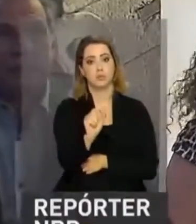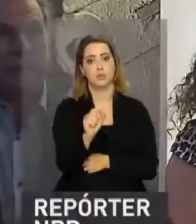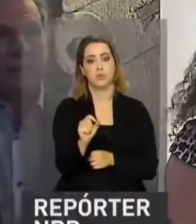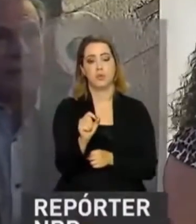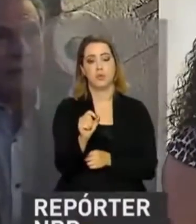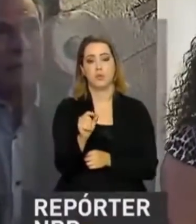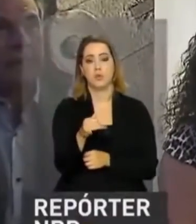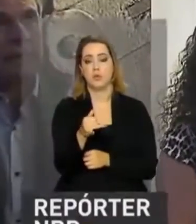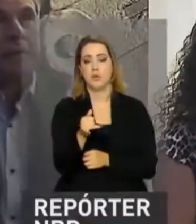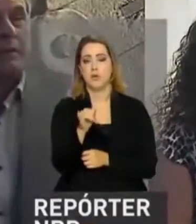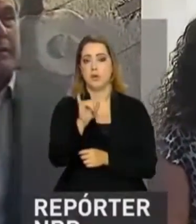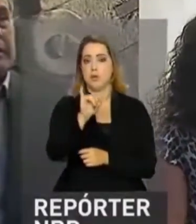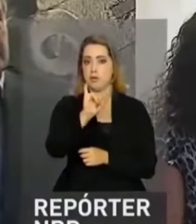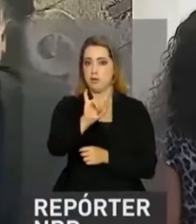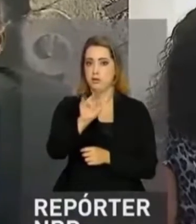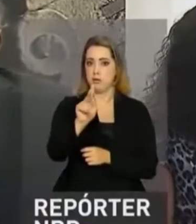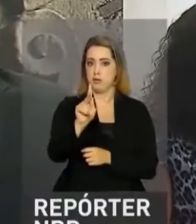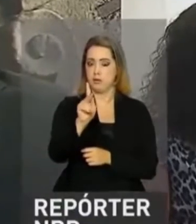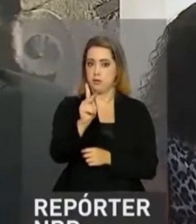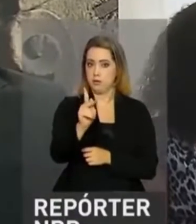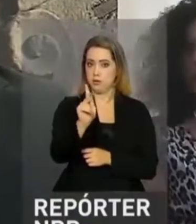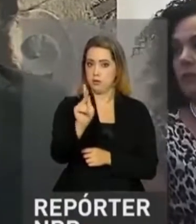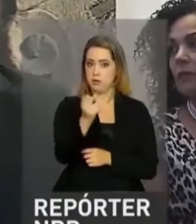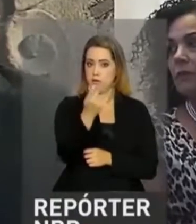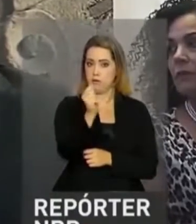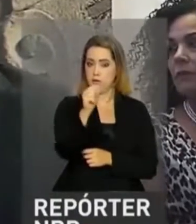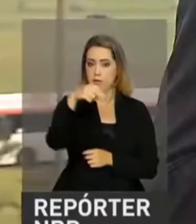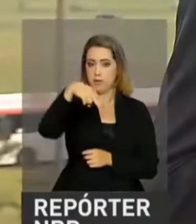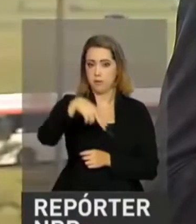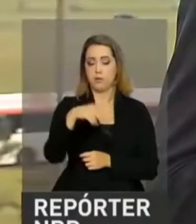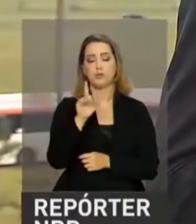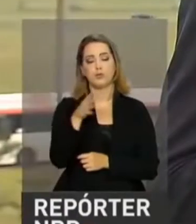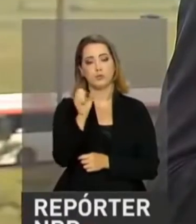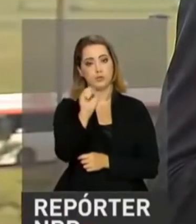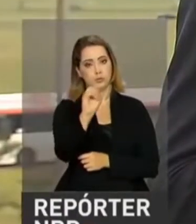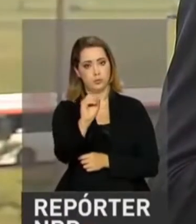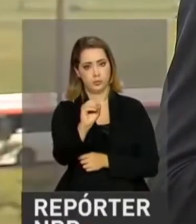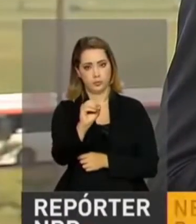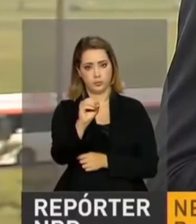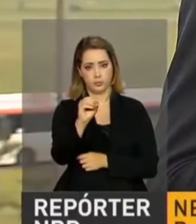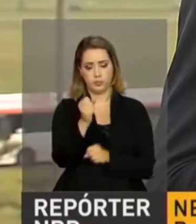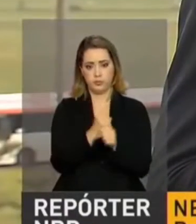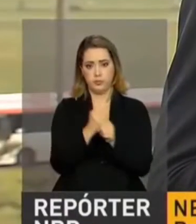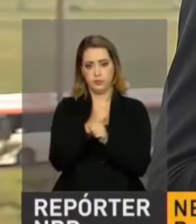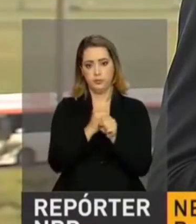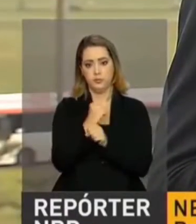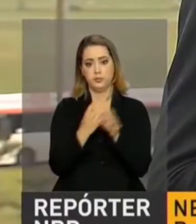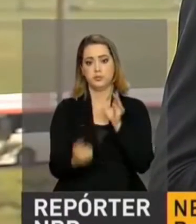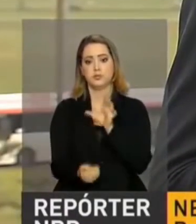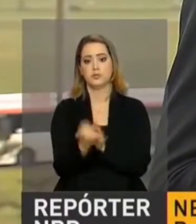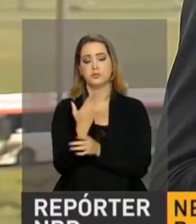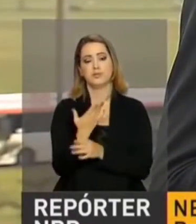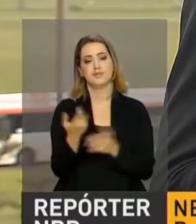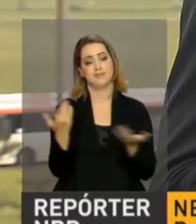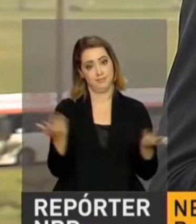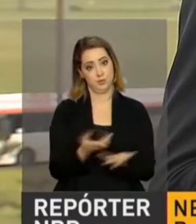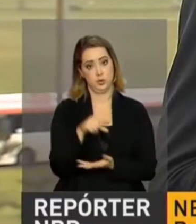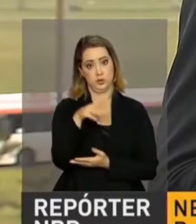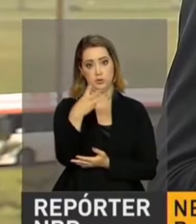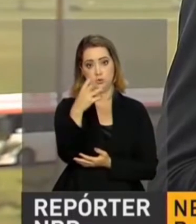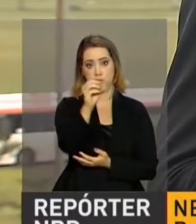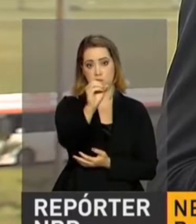o IPHAN, que neste mês comemora 80 anos de criação. E em 2017, o Brasil comemora também os 30